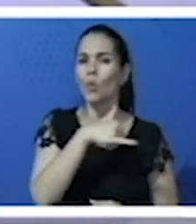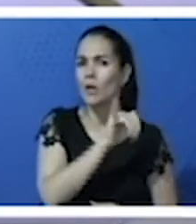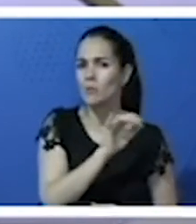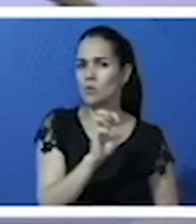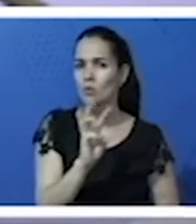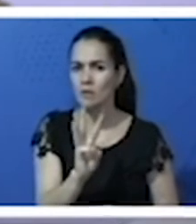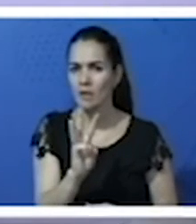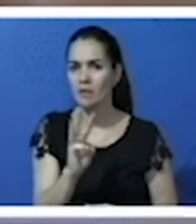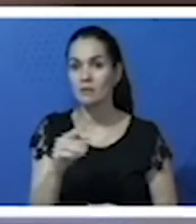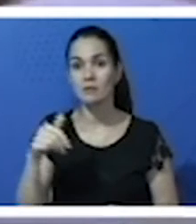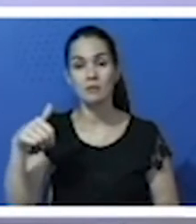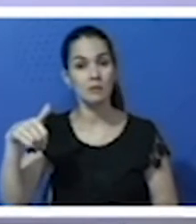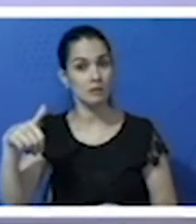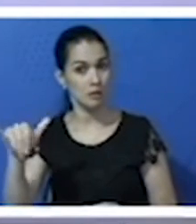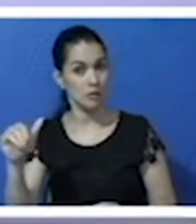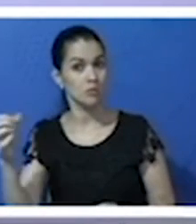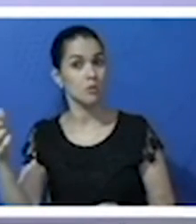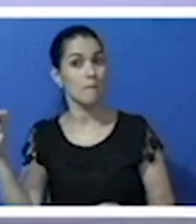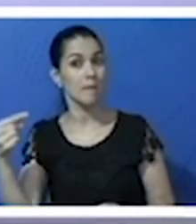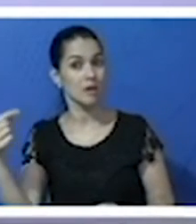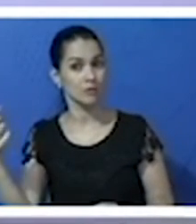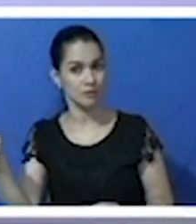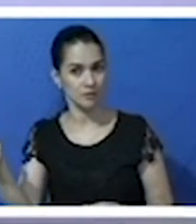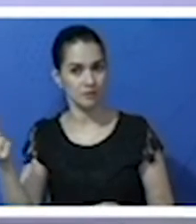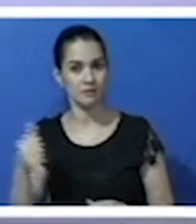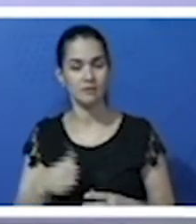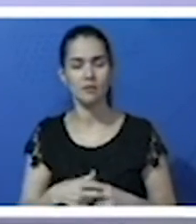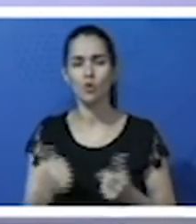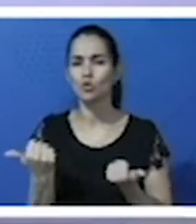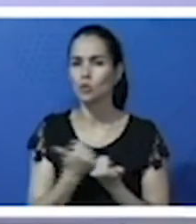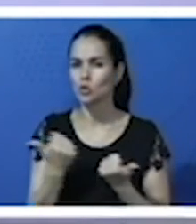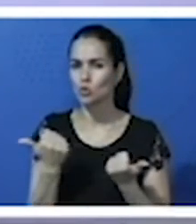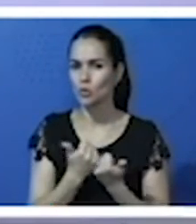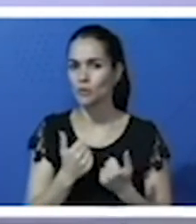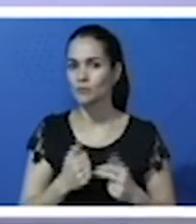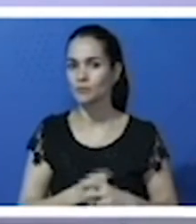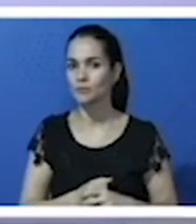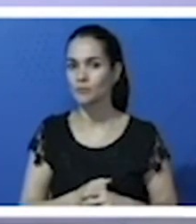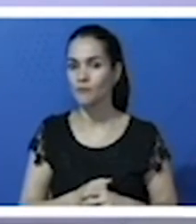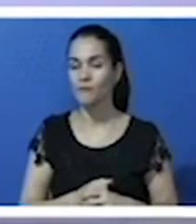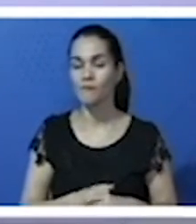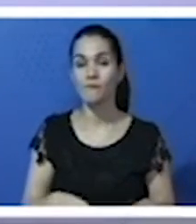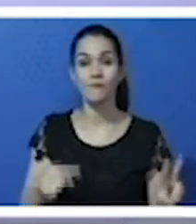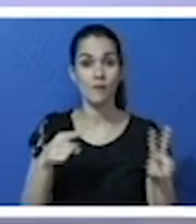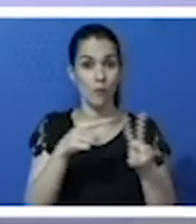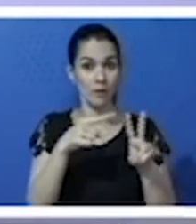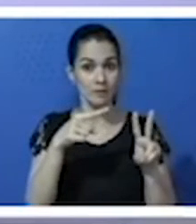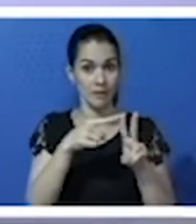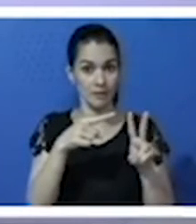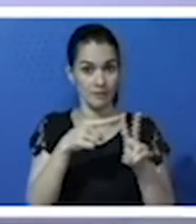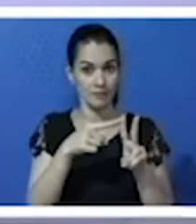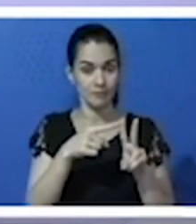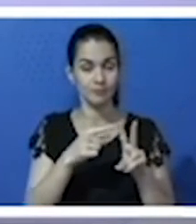6. Primeiro, para y valendo 3, extrai a raiz quadrada dos dois lados.